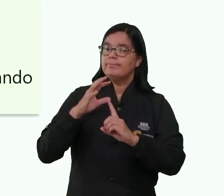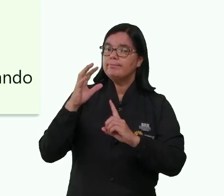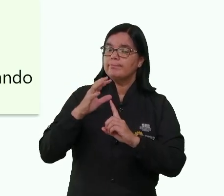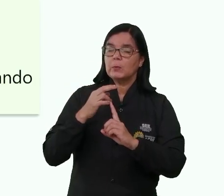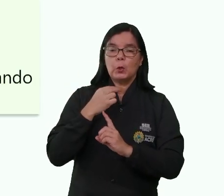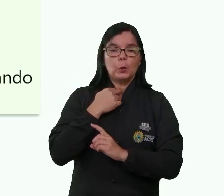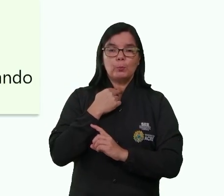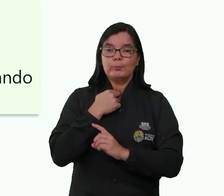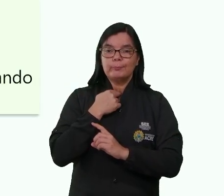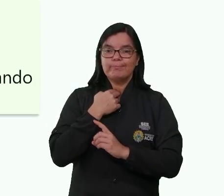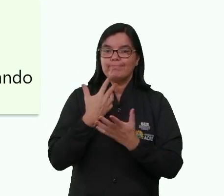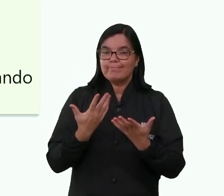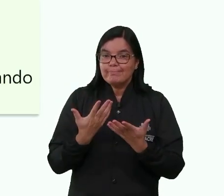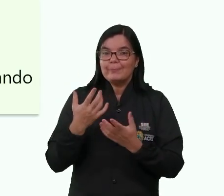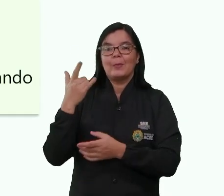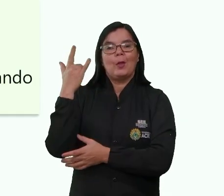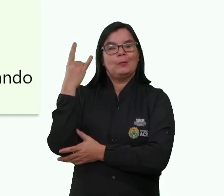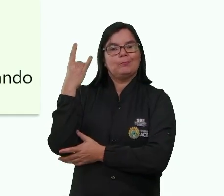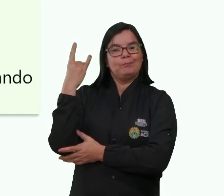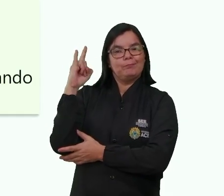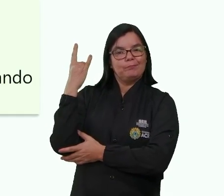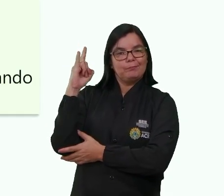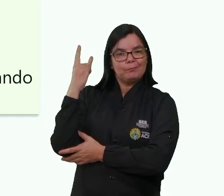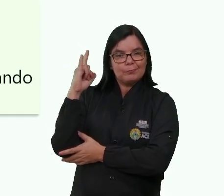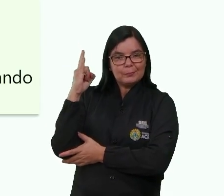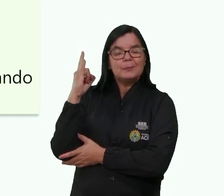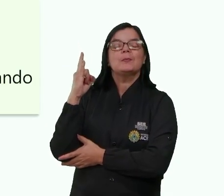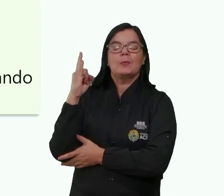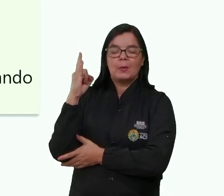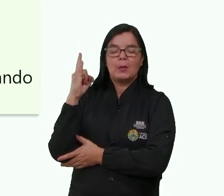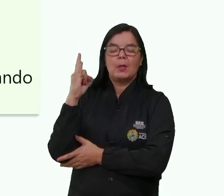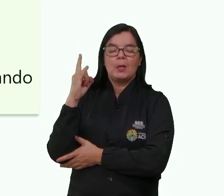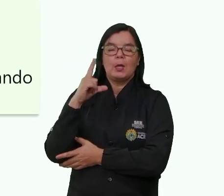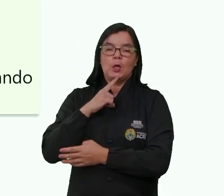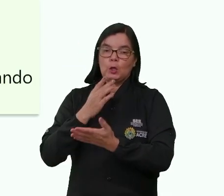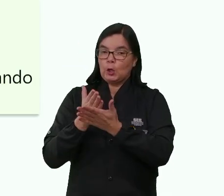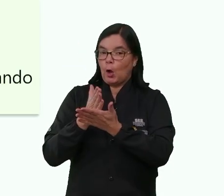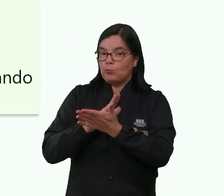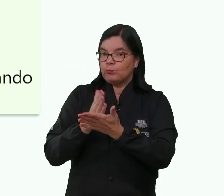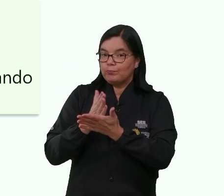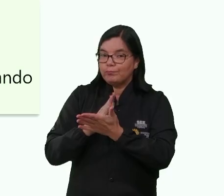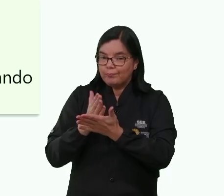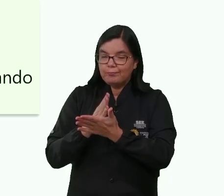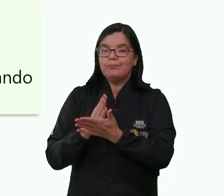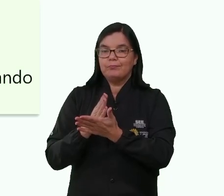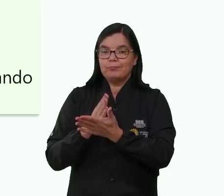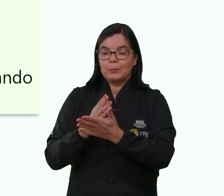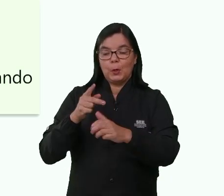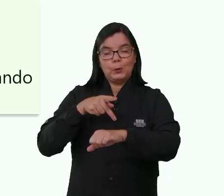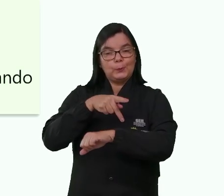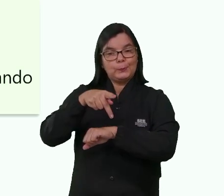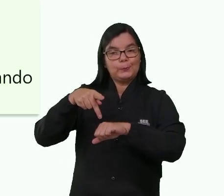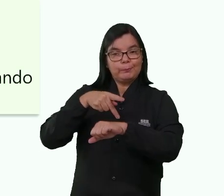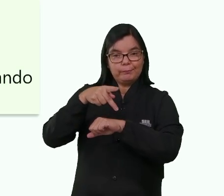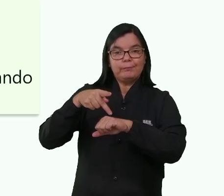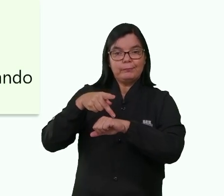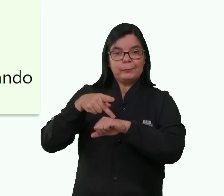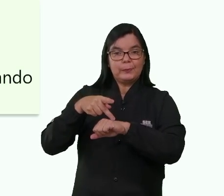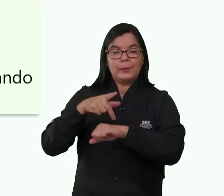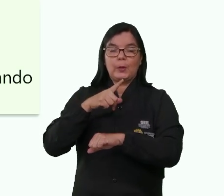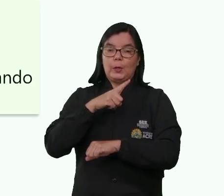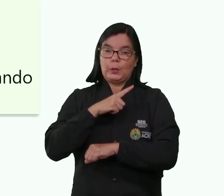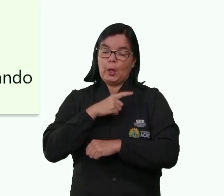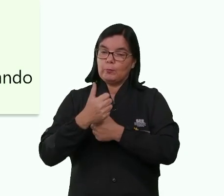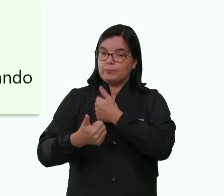não podemos desconsiderar que o estado do Acre ele faz fronteira com 2 outros países, temos